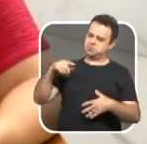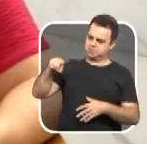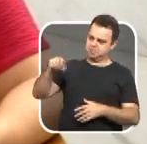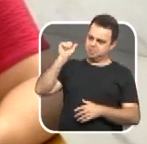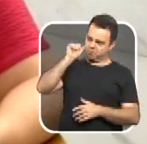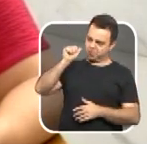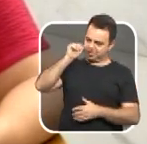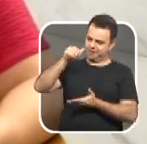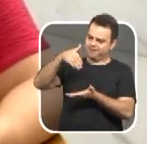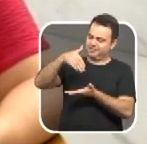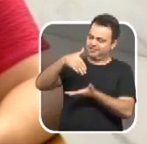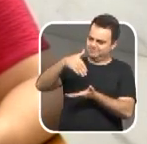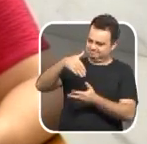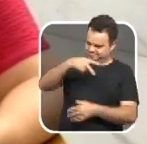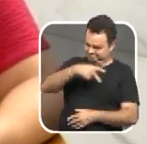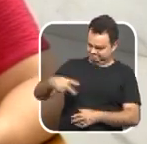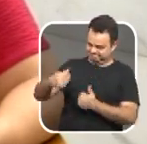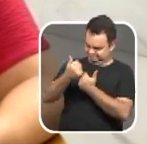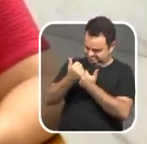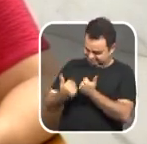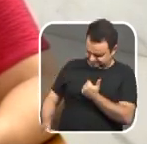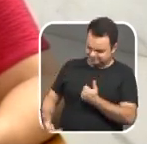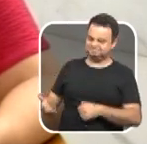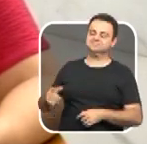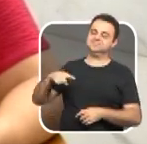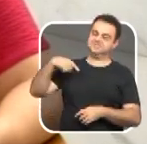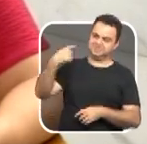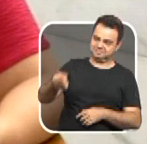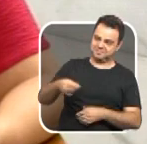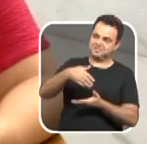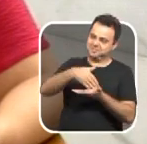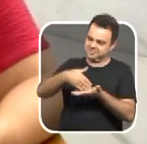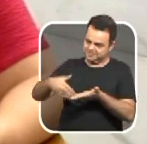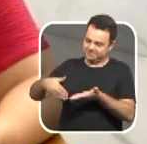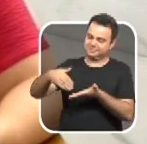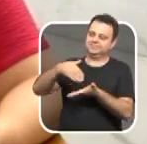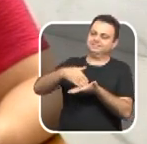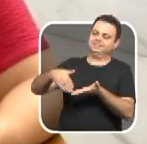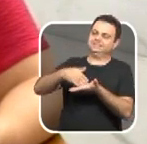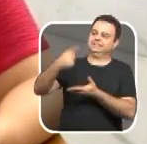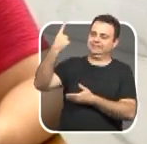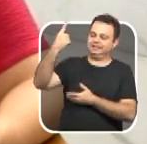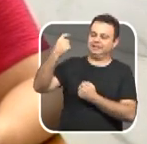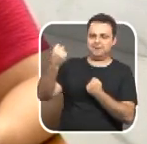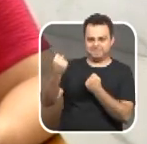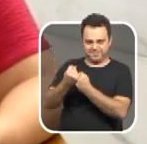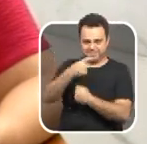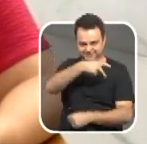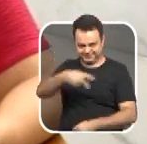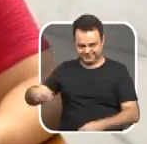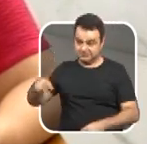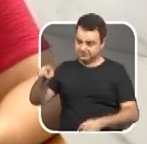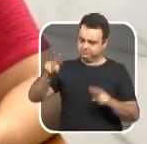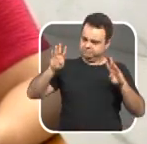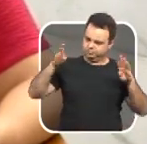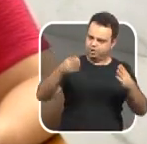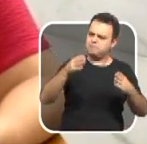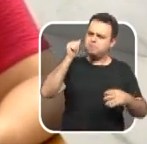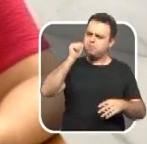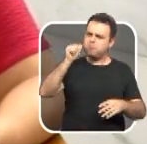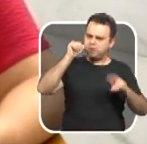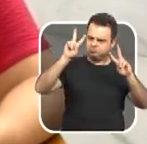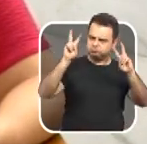muito pela questão da mulher. Então, acho que a gente podia começar falando de um assunto bem recente, que é de uma lei sua, que